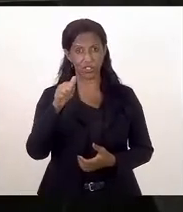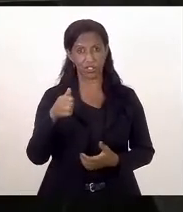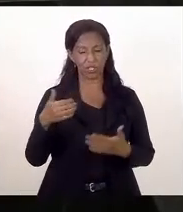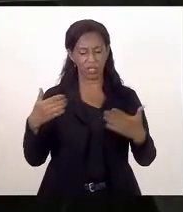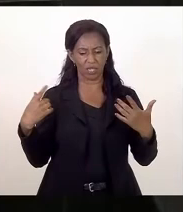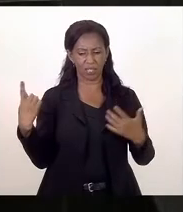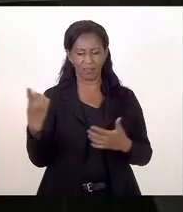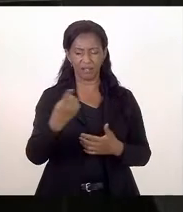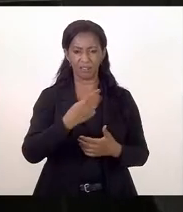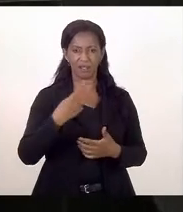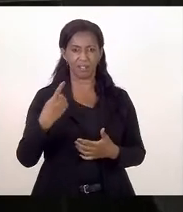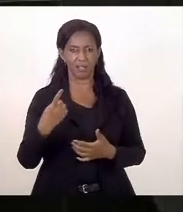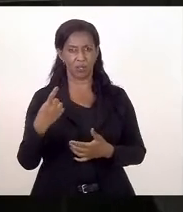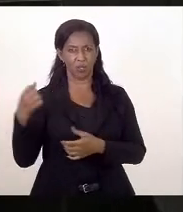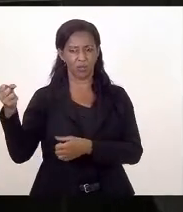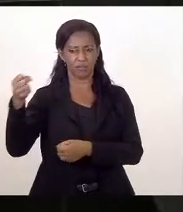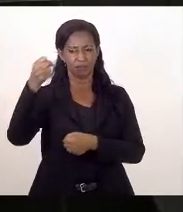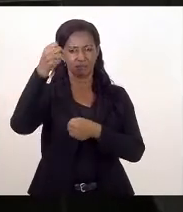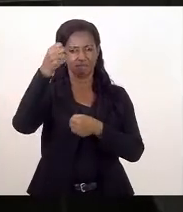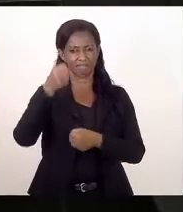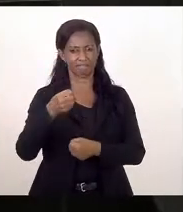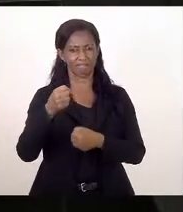independência do nosso país.